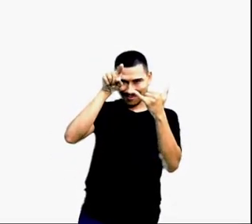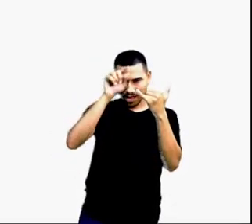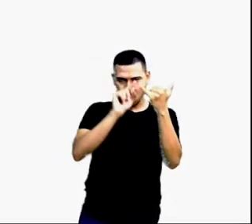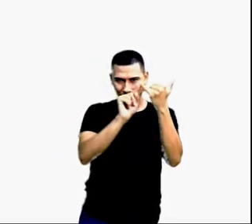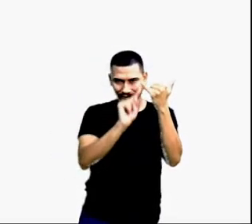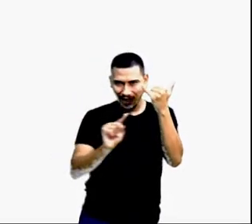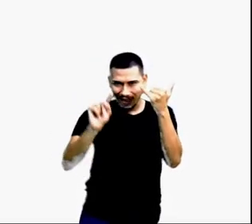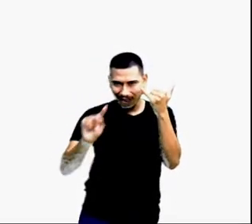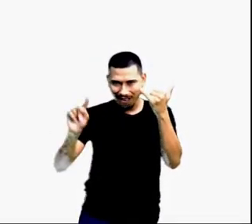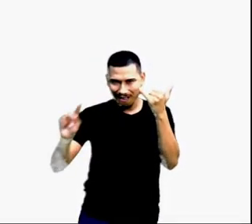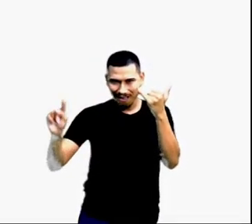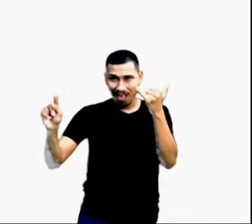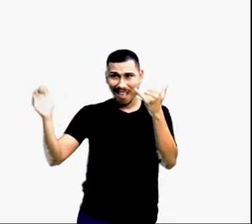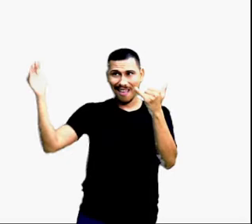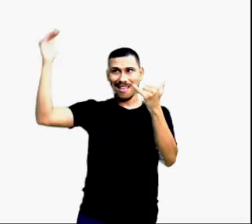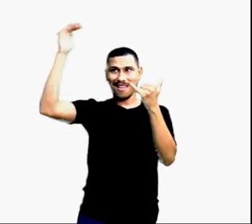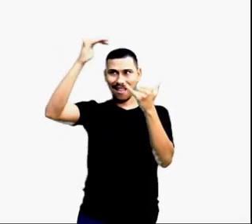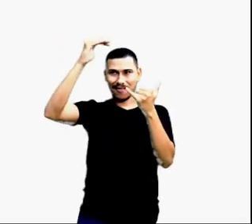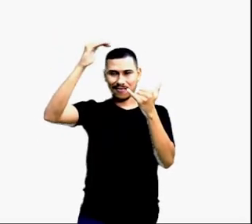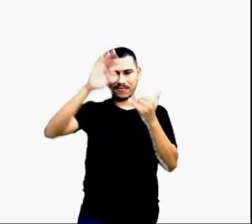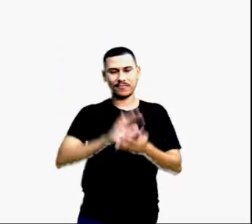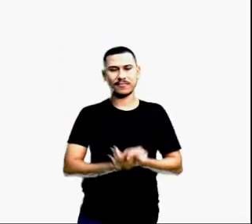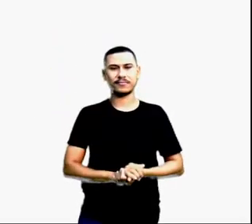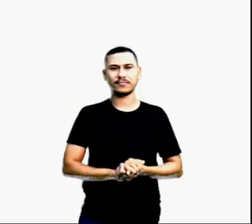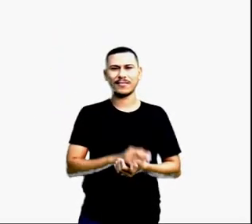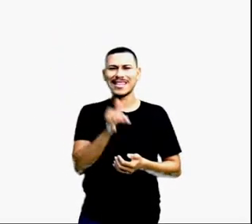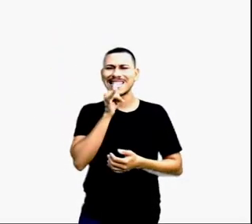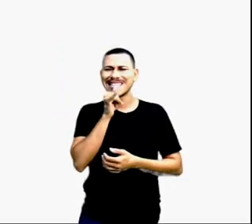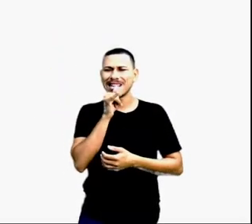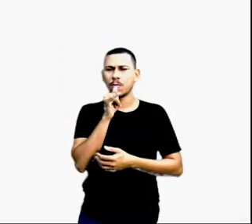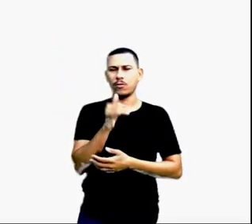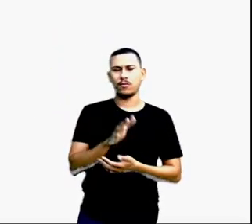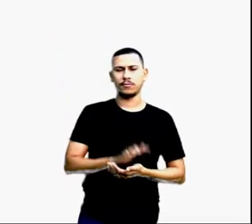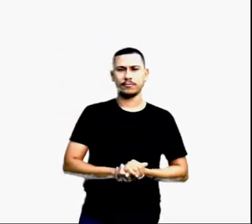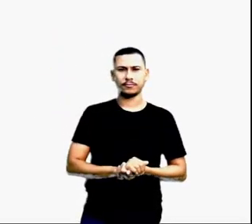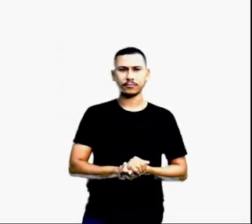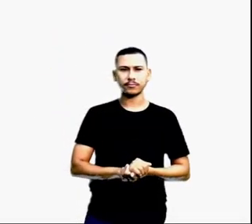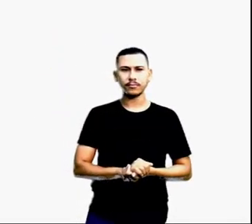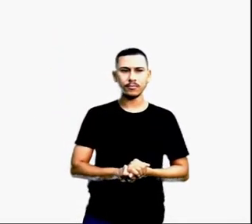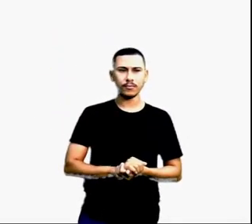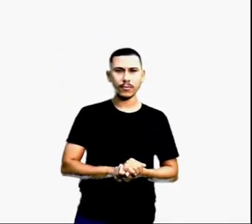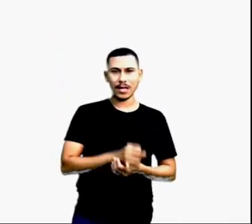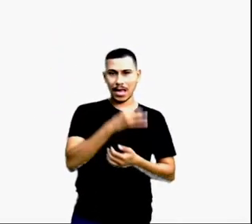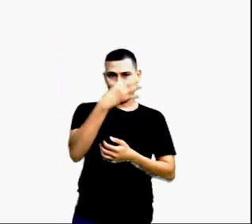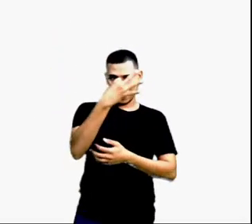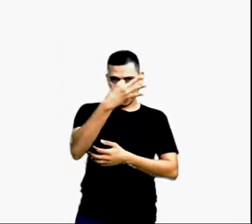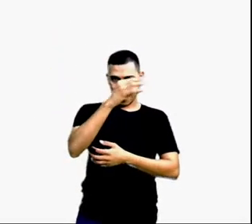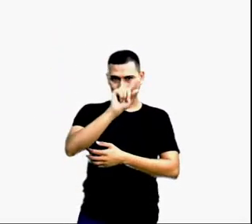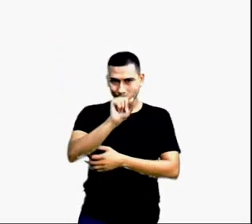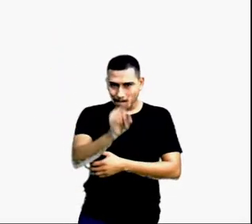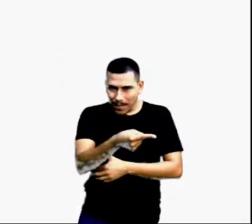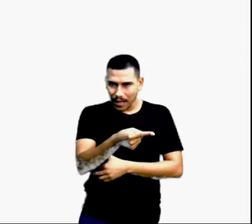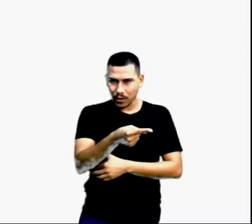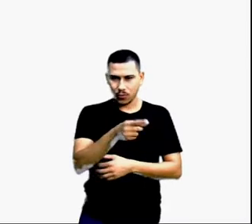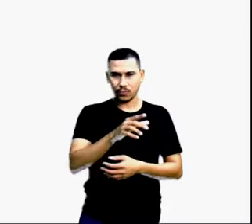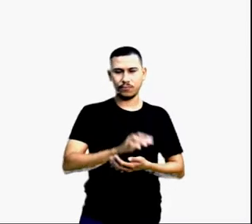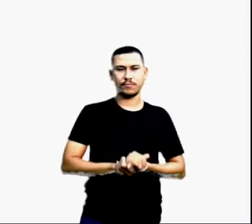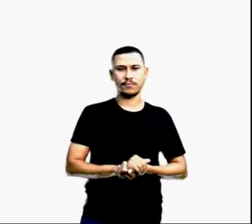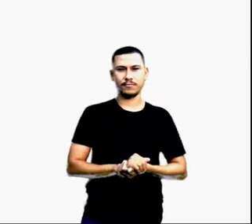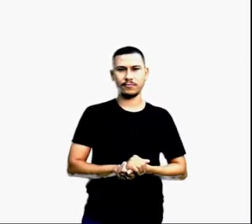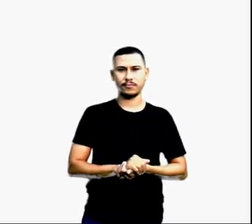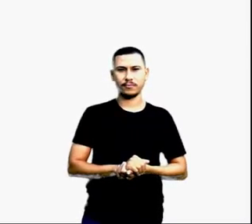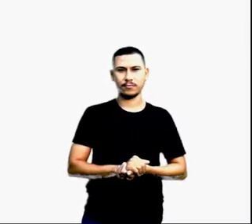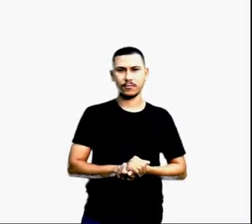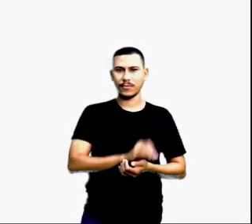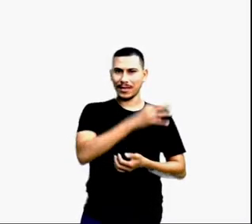andar com as causas dessa imagem vamos ver se ainda aqui temos aqui 3.000 3000 com